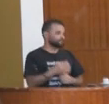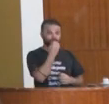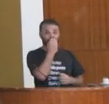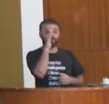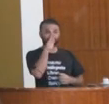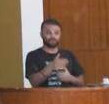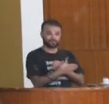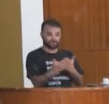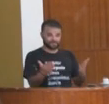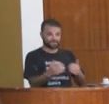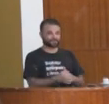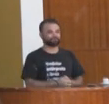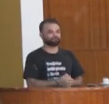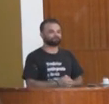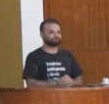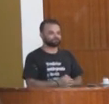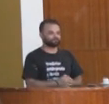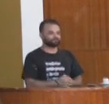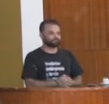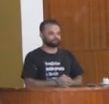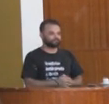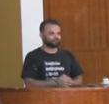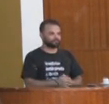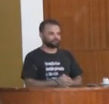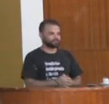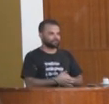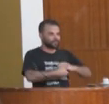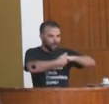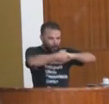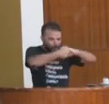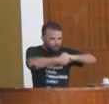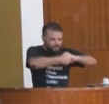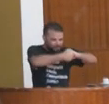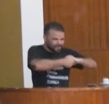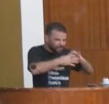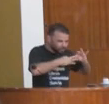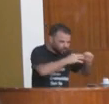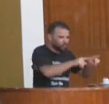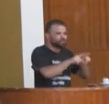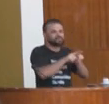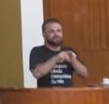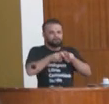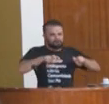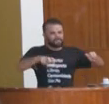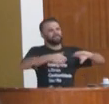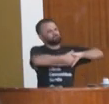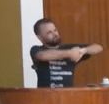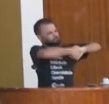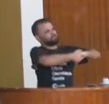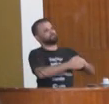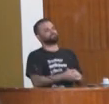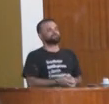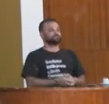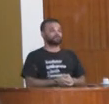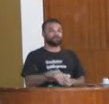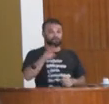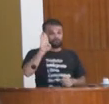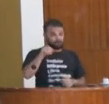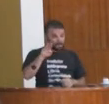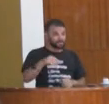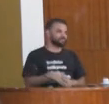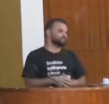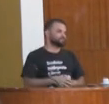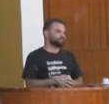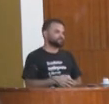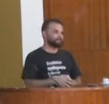Boa tarde a todos. Cumprimentando o deputado, eu cumprimento todos da mesa. Né? Barra Mansa não